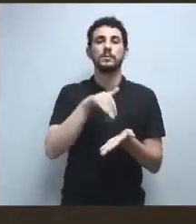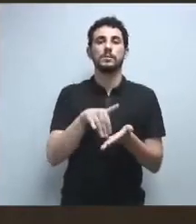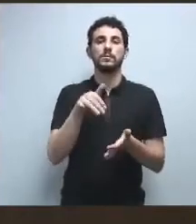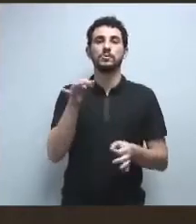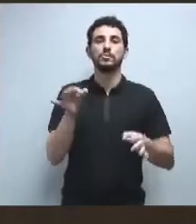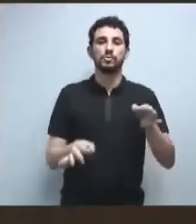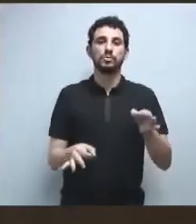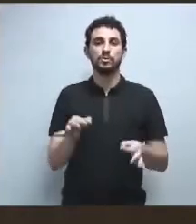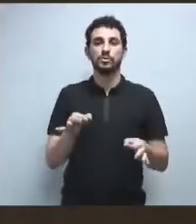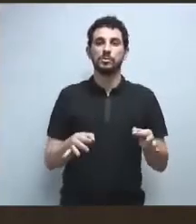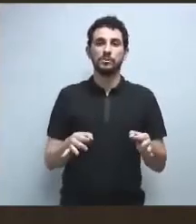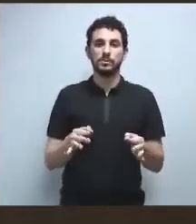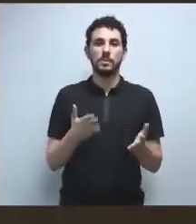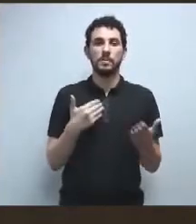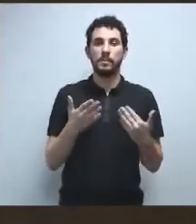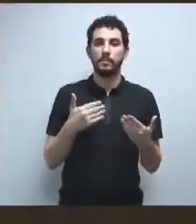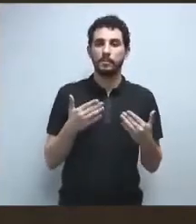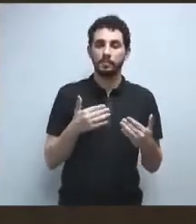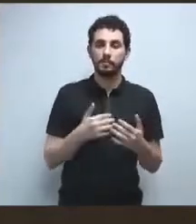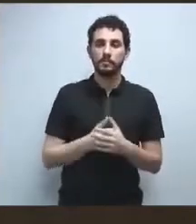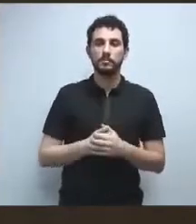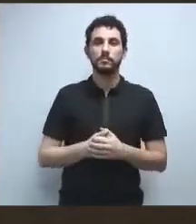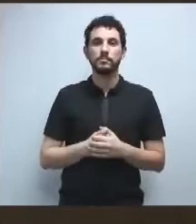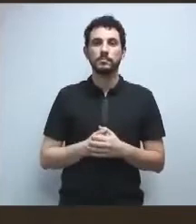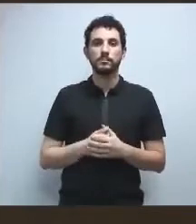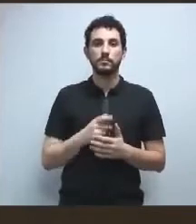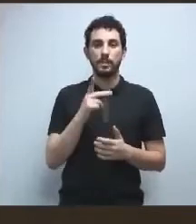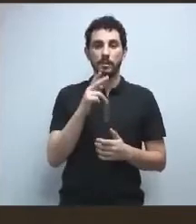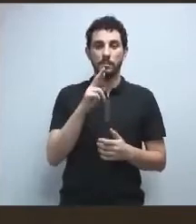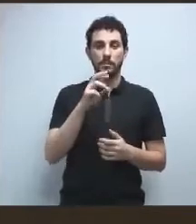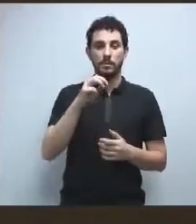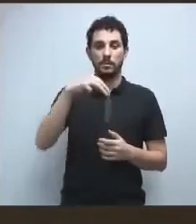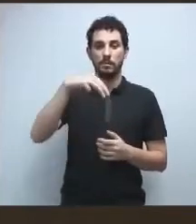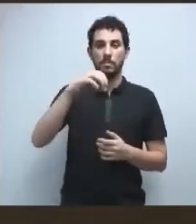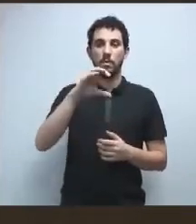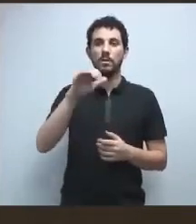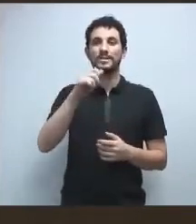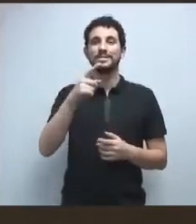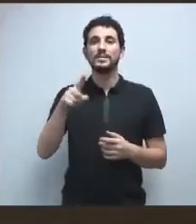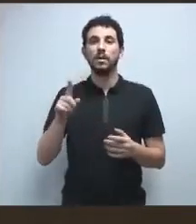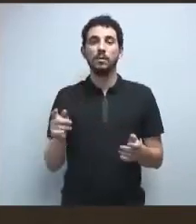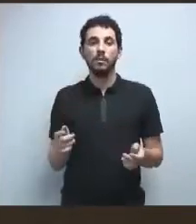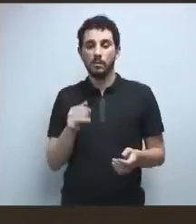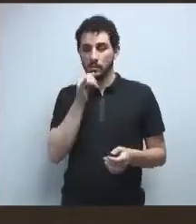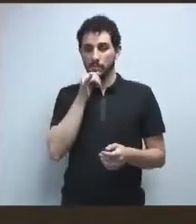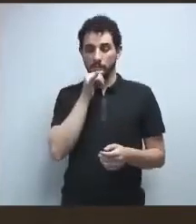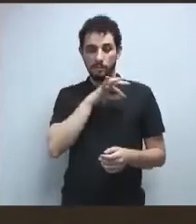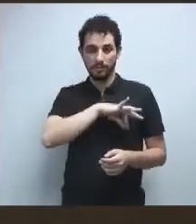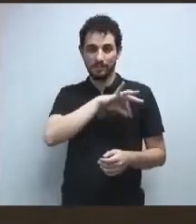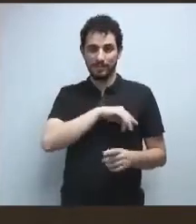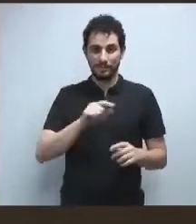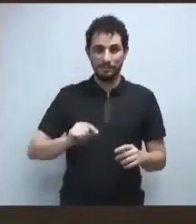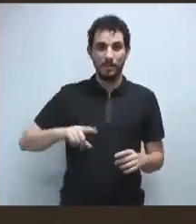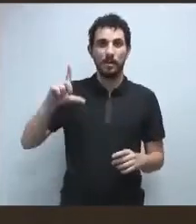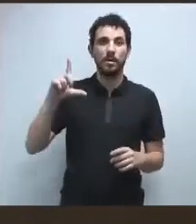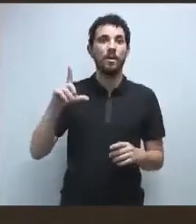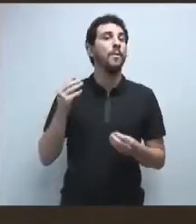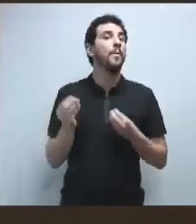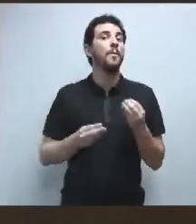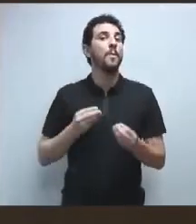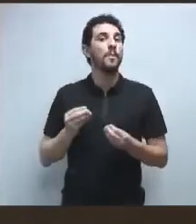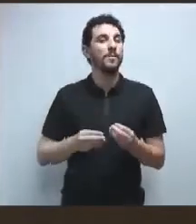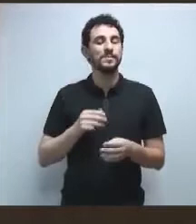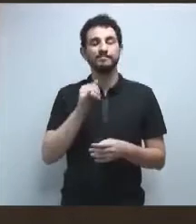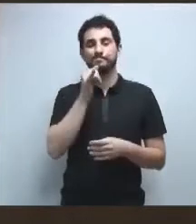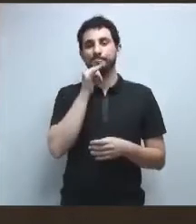a promoção era assim você pra ser promovido você